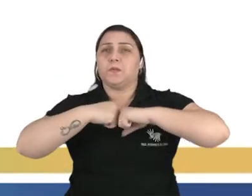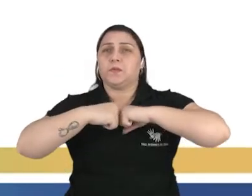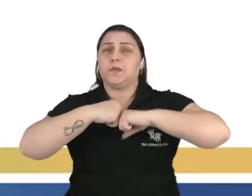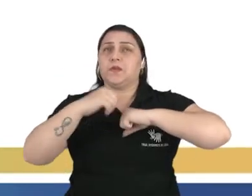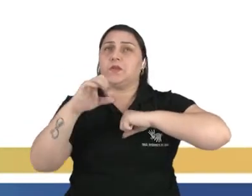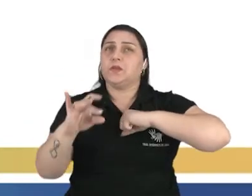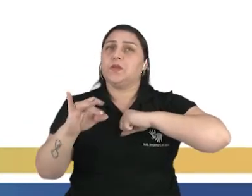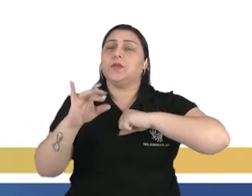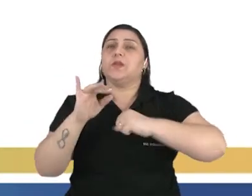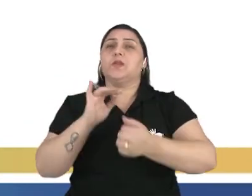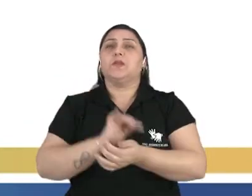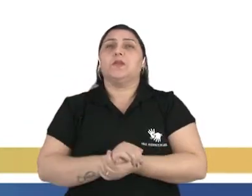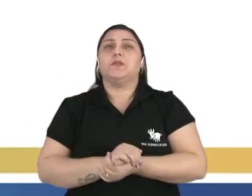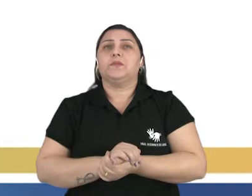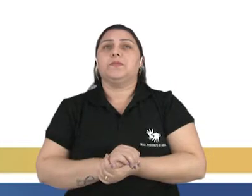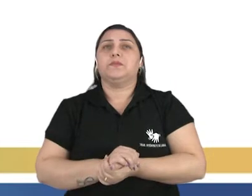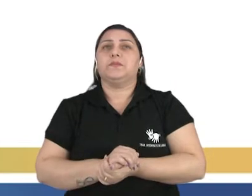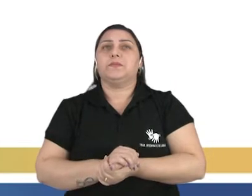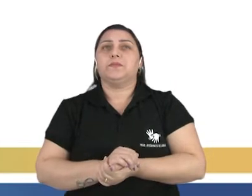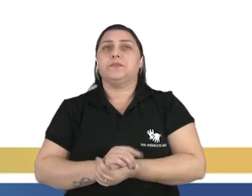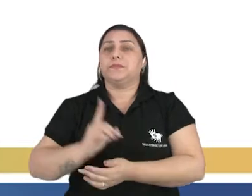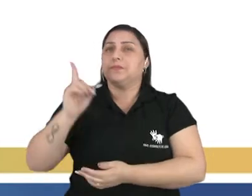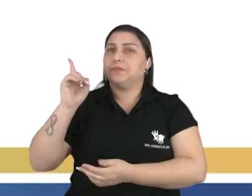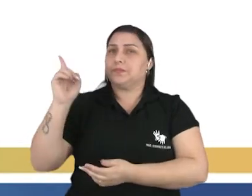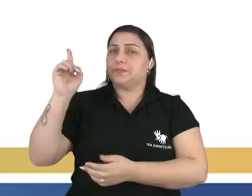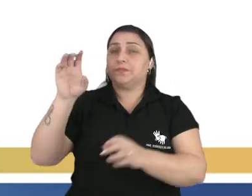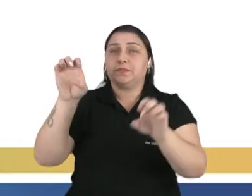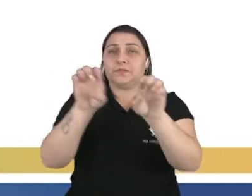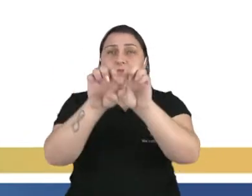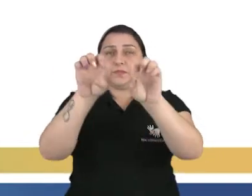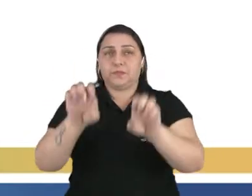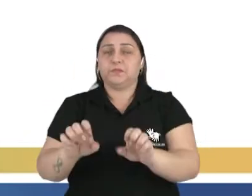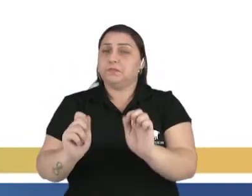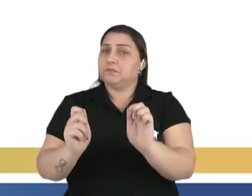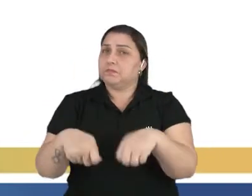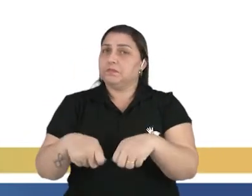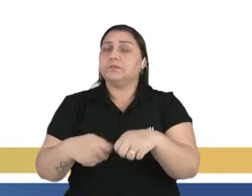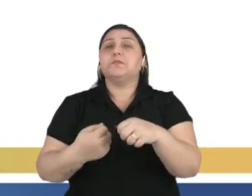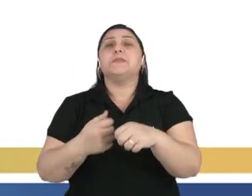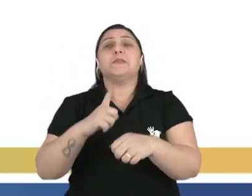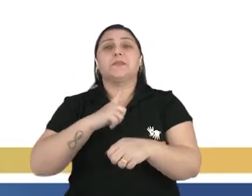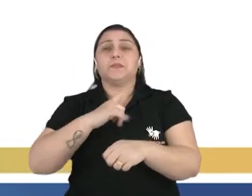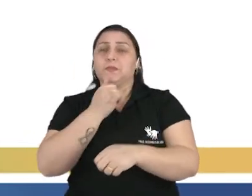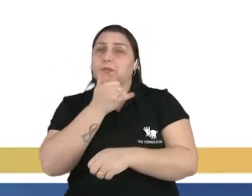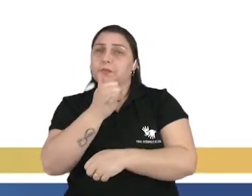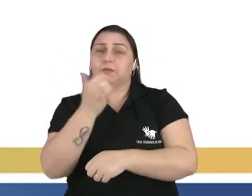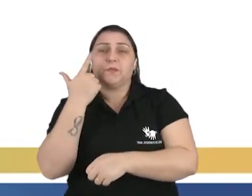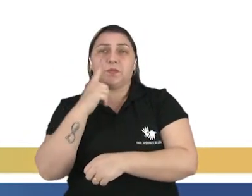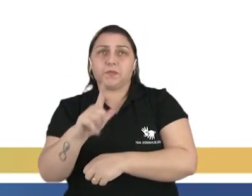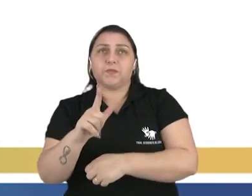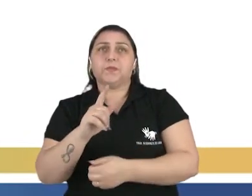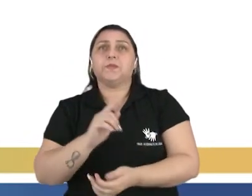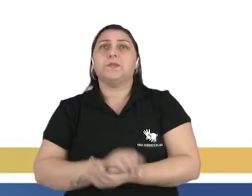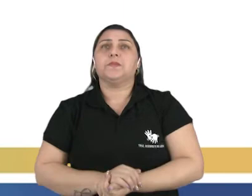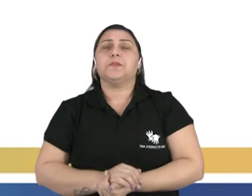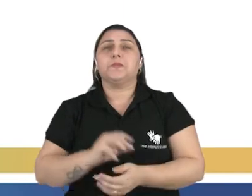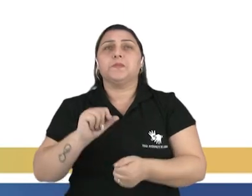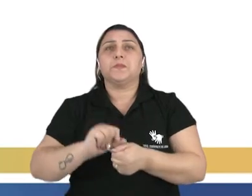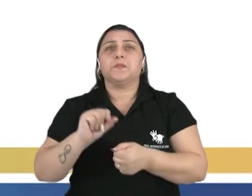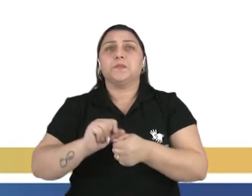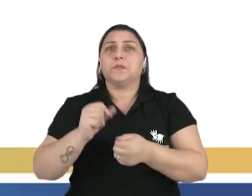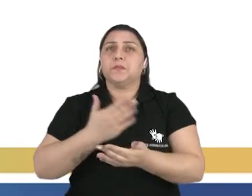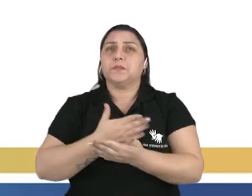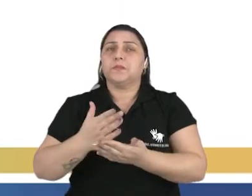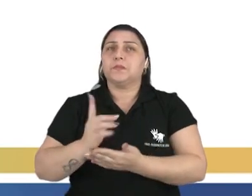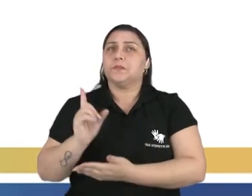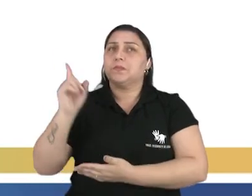aqui essa tipologia aqui, né? Essa estrutura, e era possível produzir eletricidade, e aí conseguia, né? Fazer o que estava aqui no